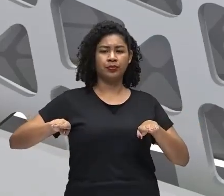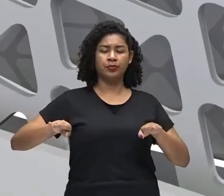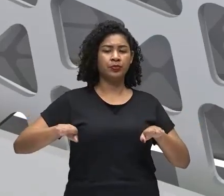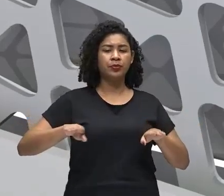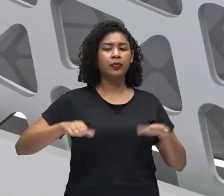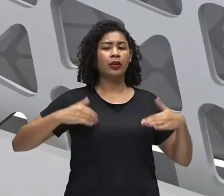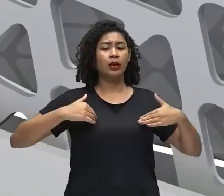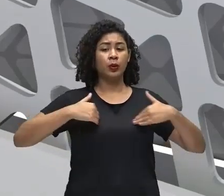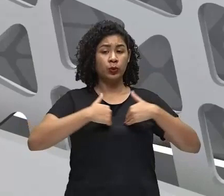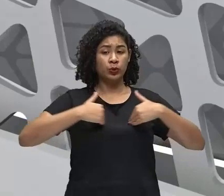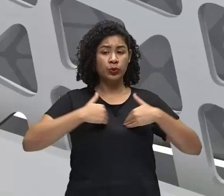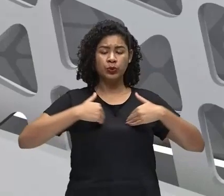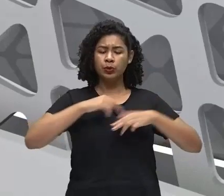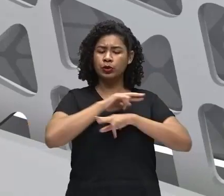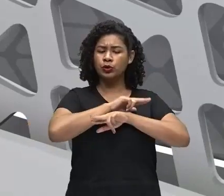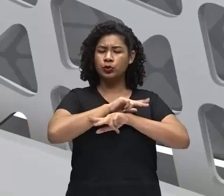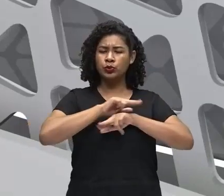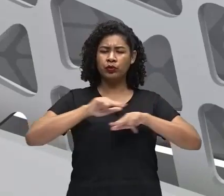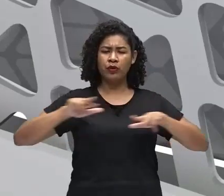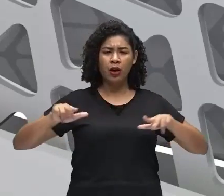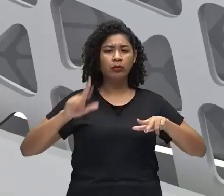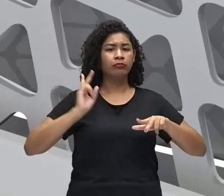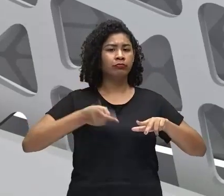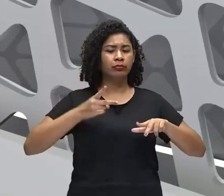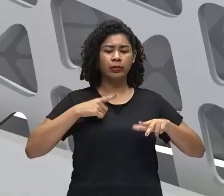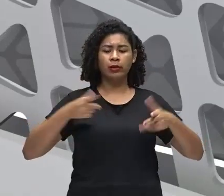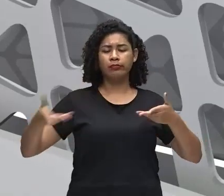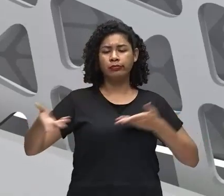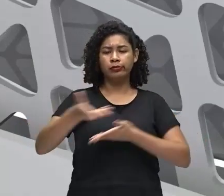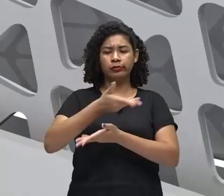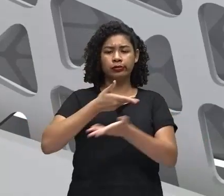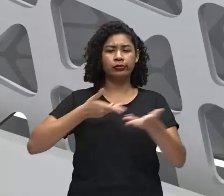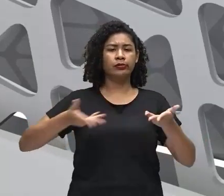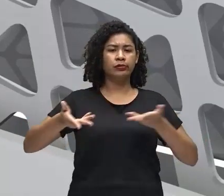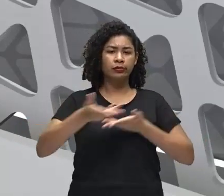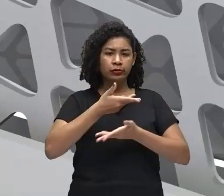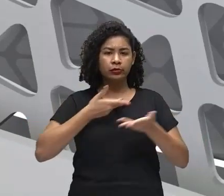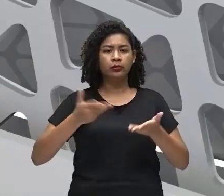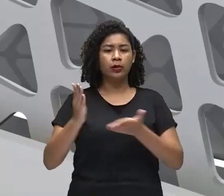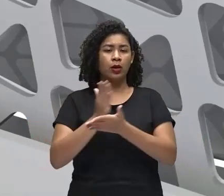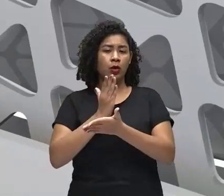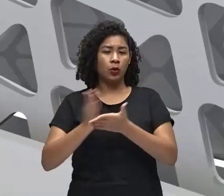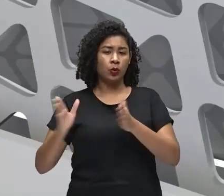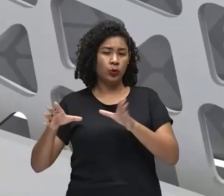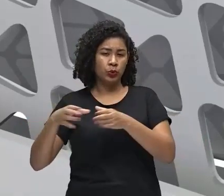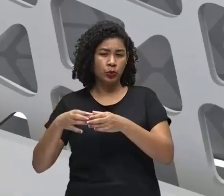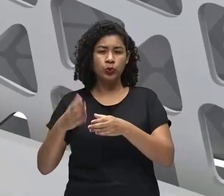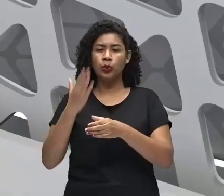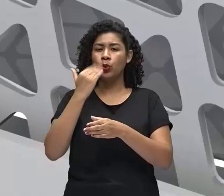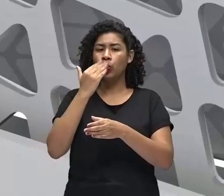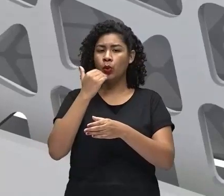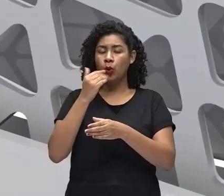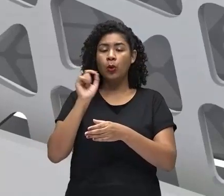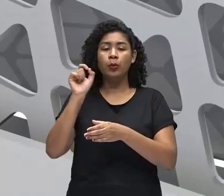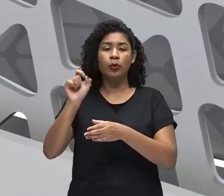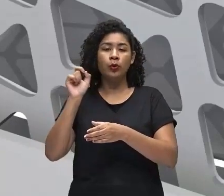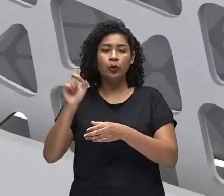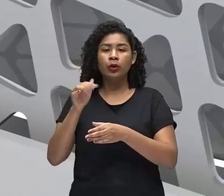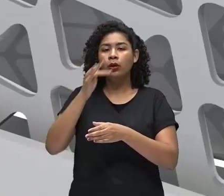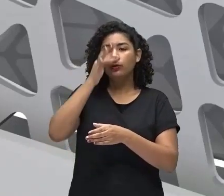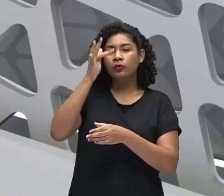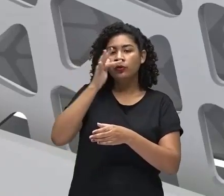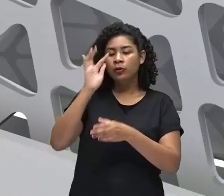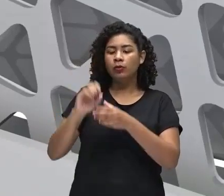eles vão estar interagindo com outros seres vivos. Né, a gente vai ter ali seres que consomem plantas, né, são os herbívoros, outros seres